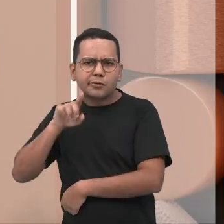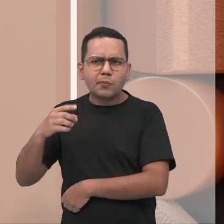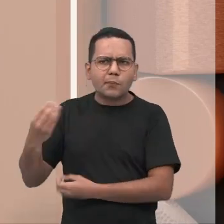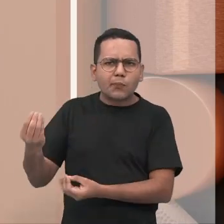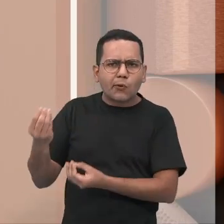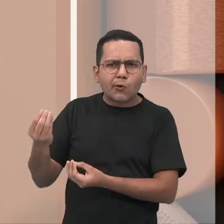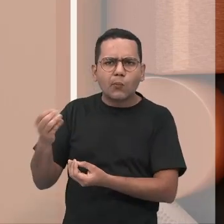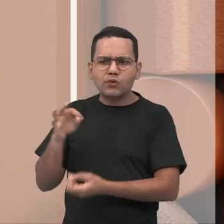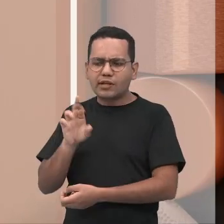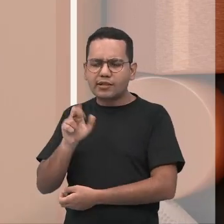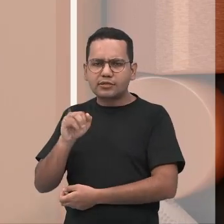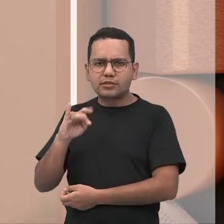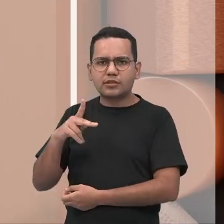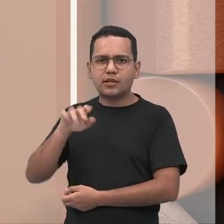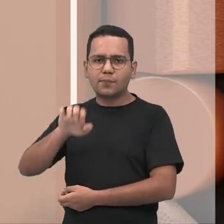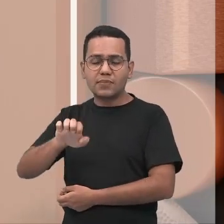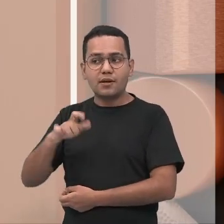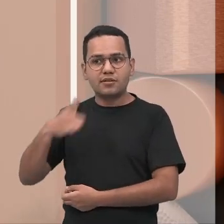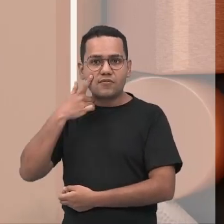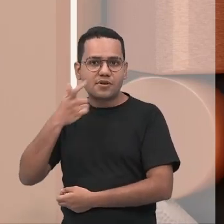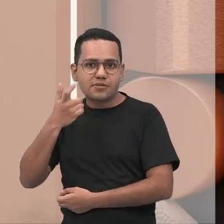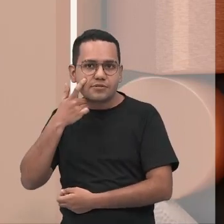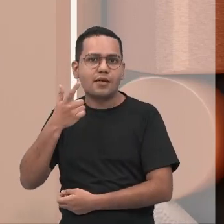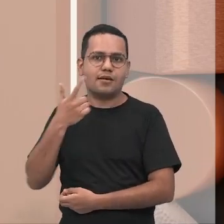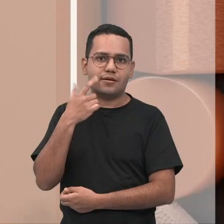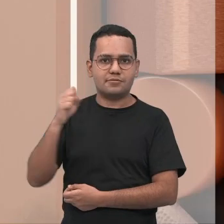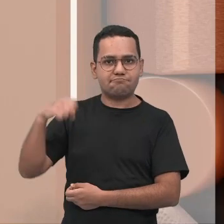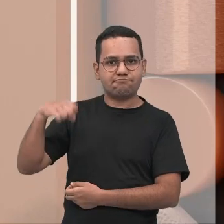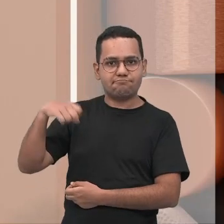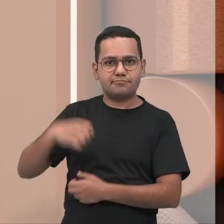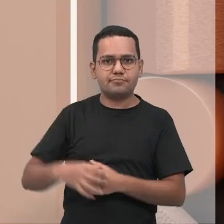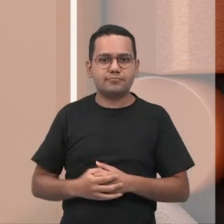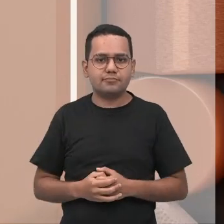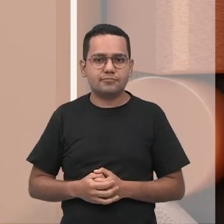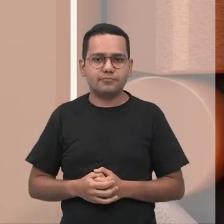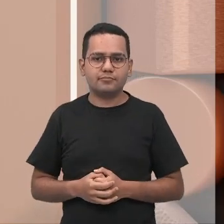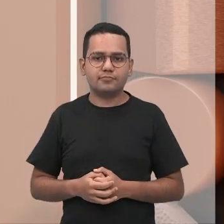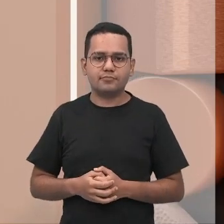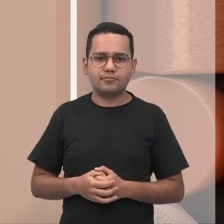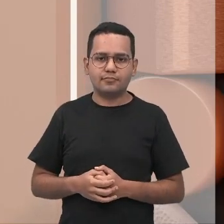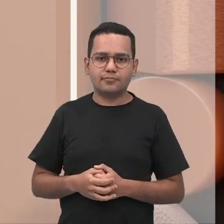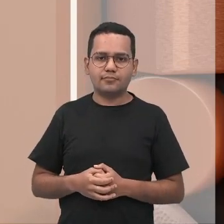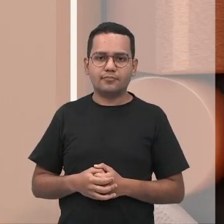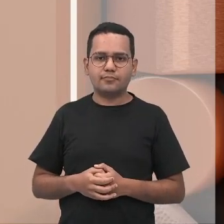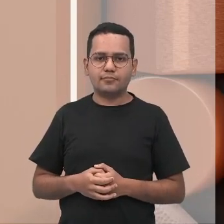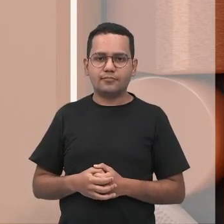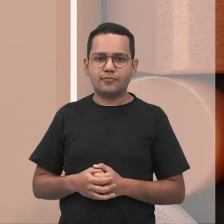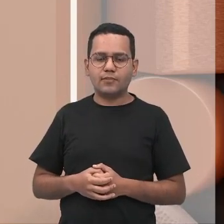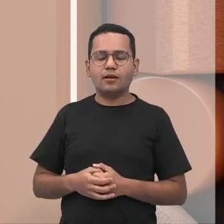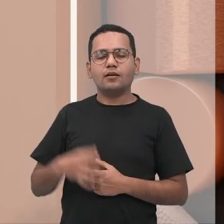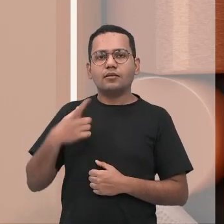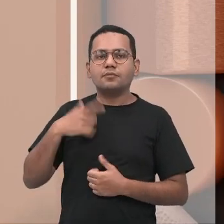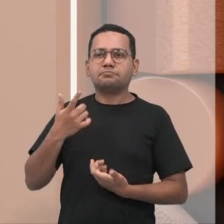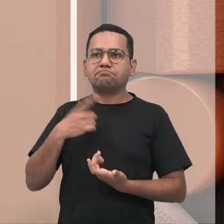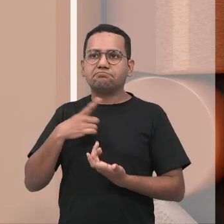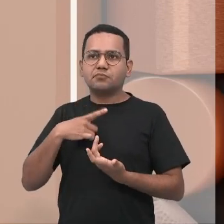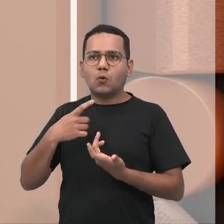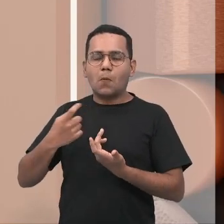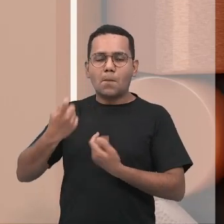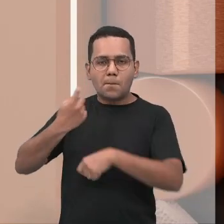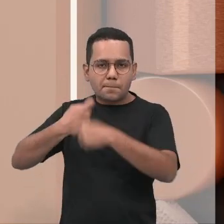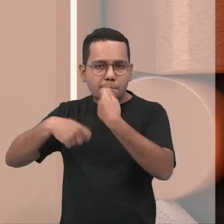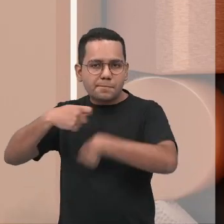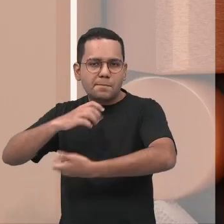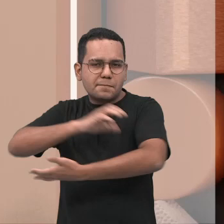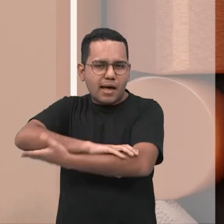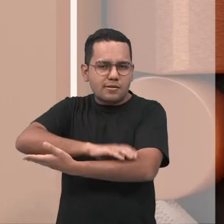interesses econômicos dos americanos e uma certa parceria econômica com a Grã-Bretanha e com a França. E